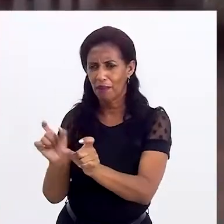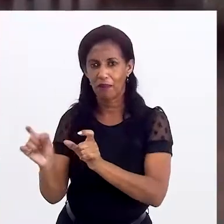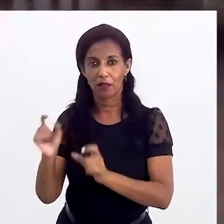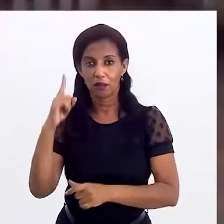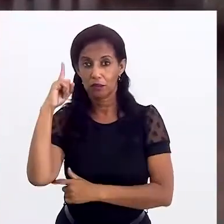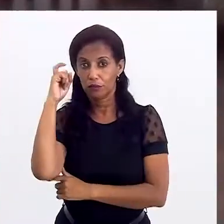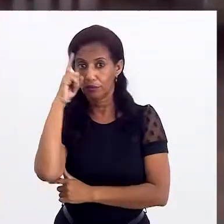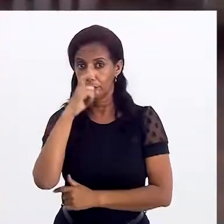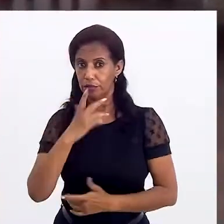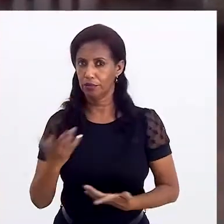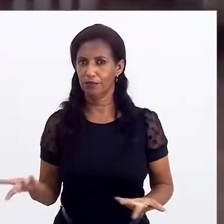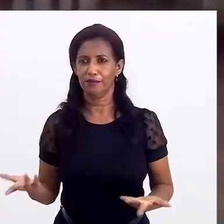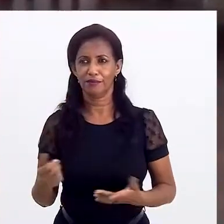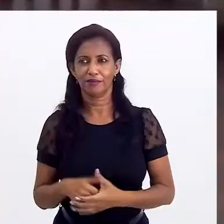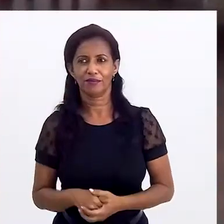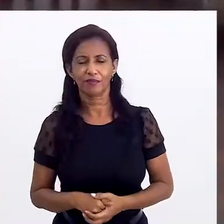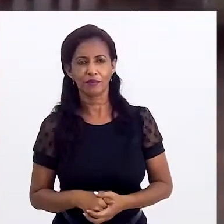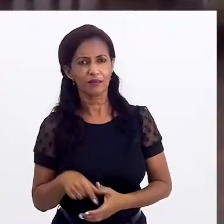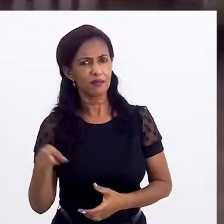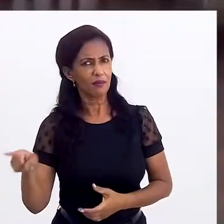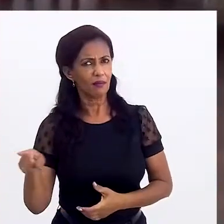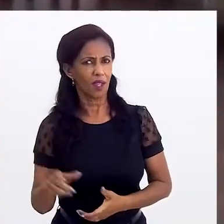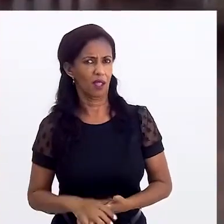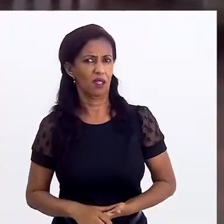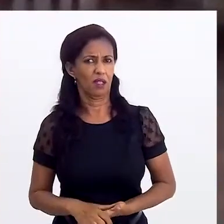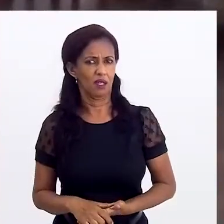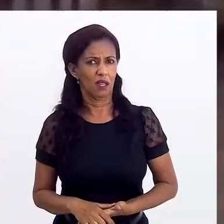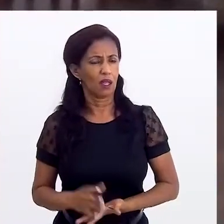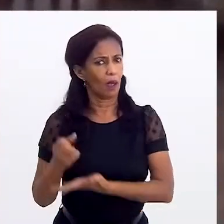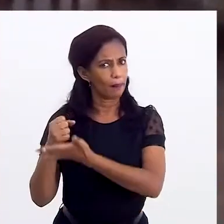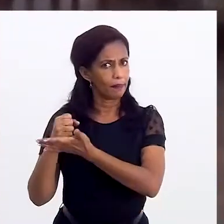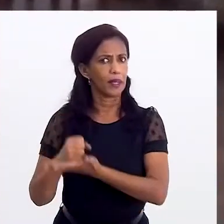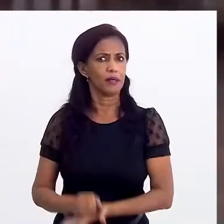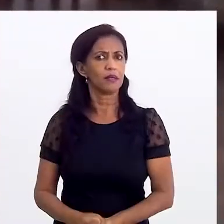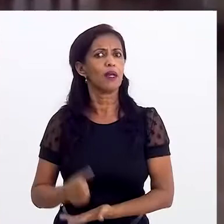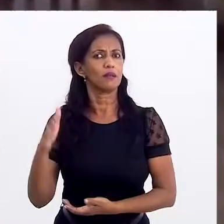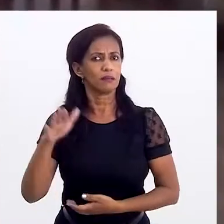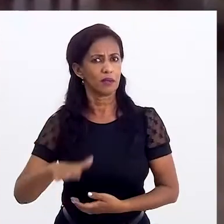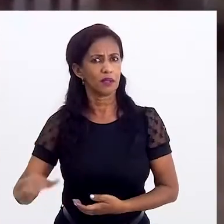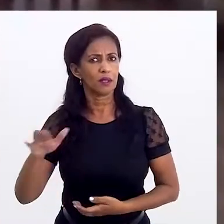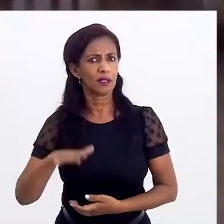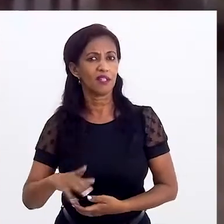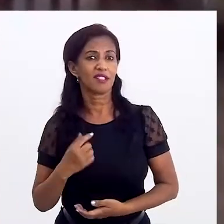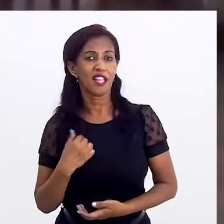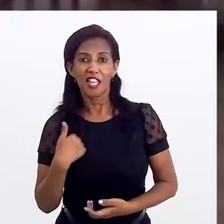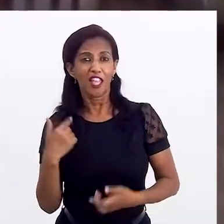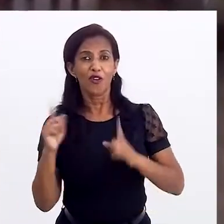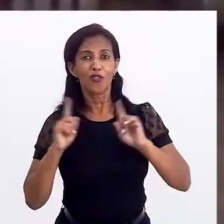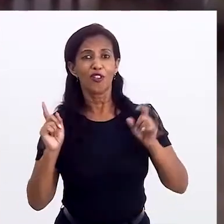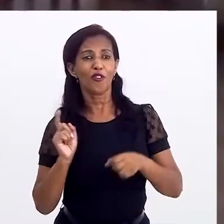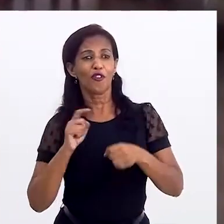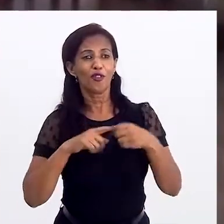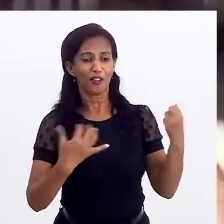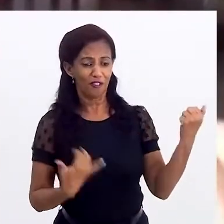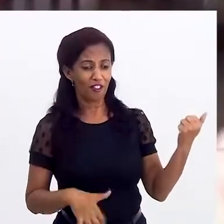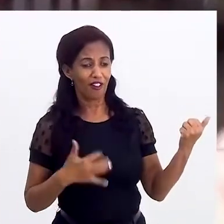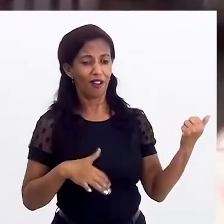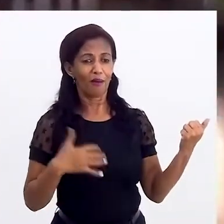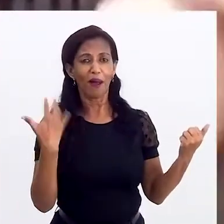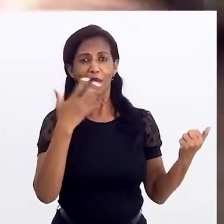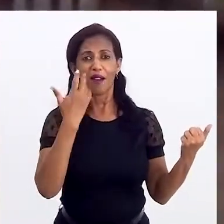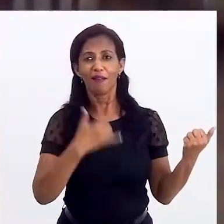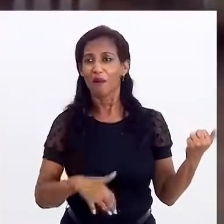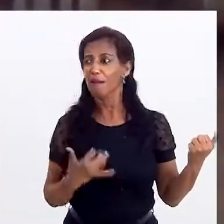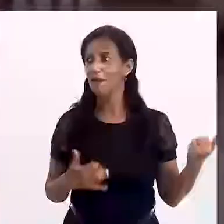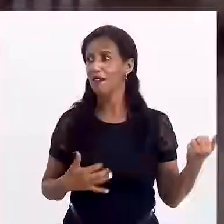solfejo, essas coisas todas, né? E aquilo era meio pesado para a criança. E eu voltava para casa com meu